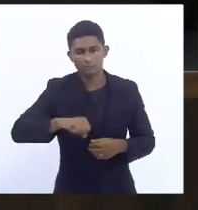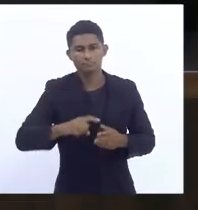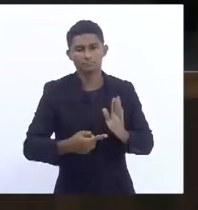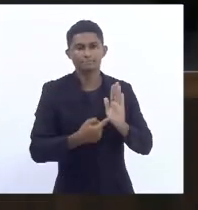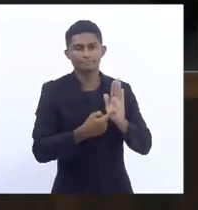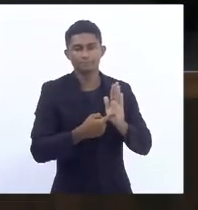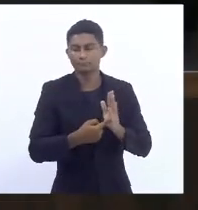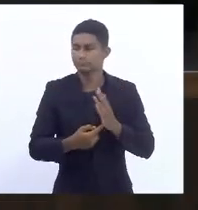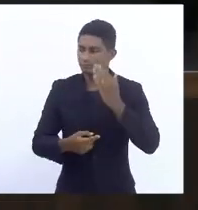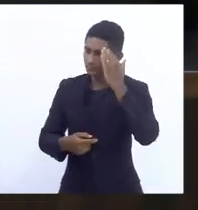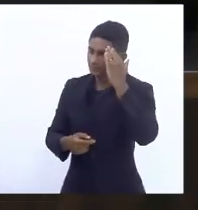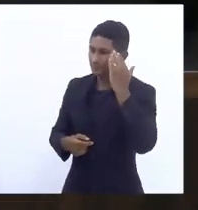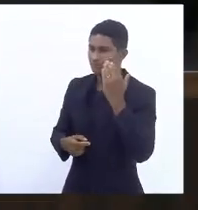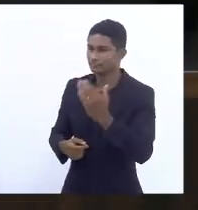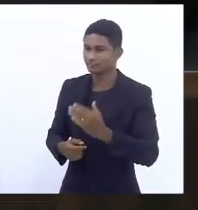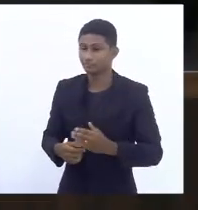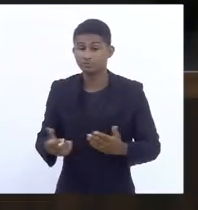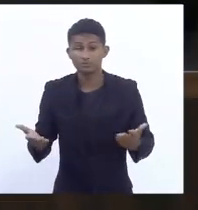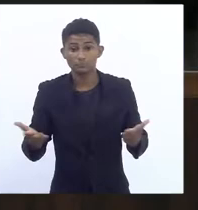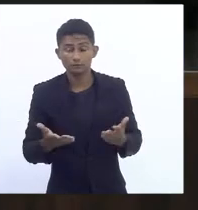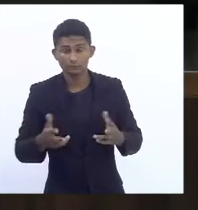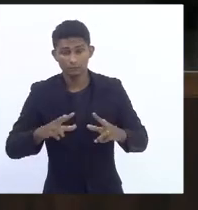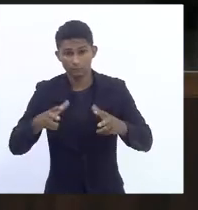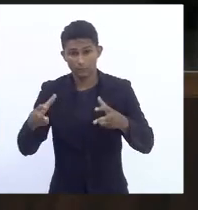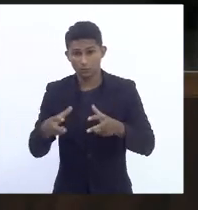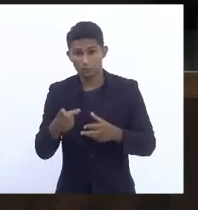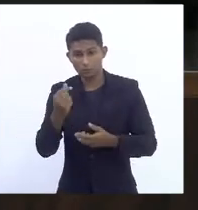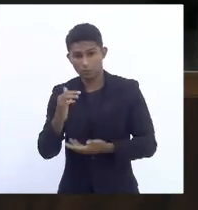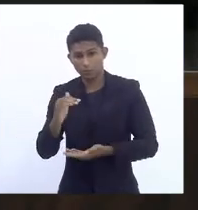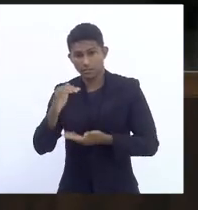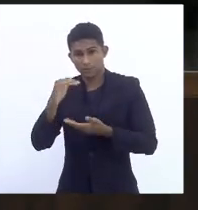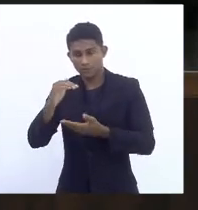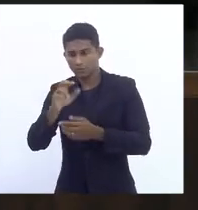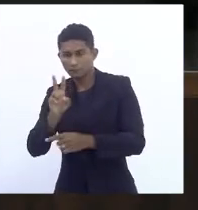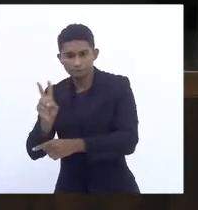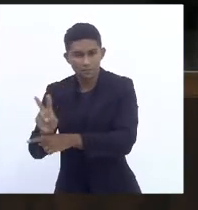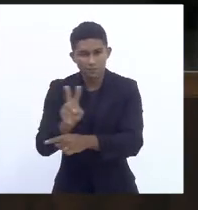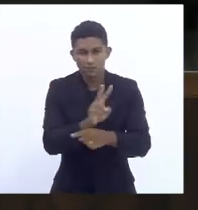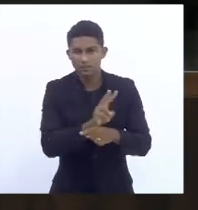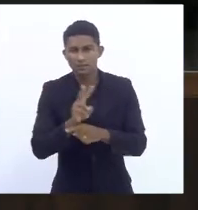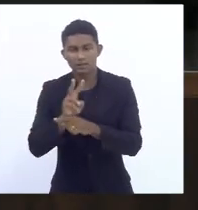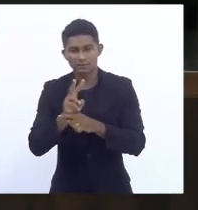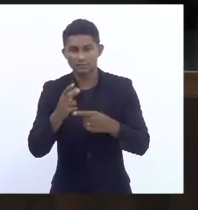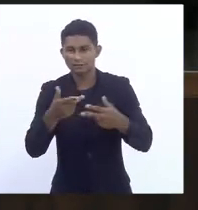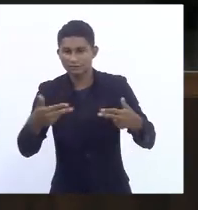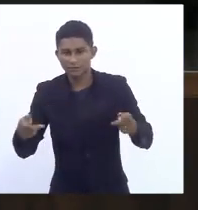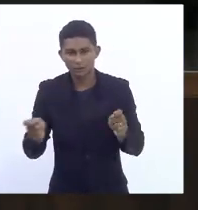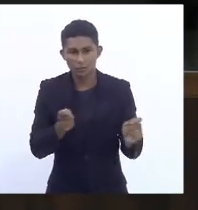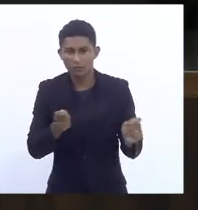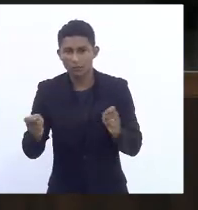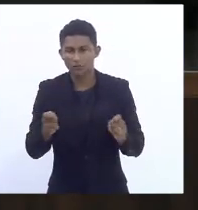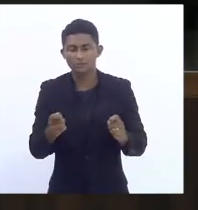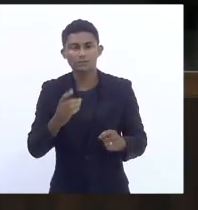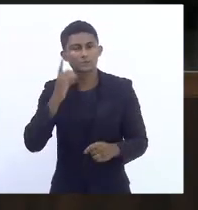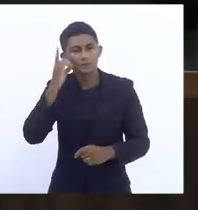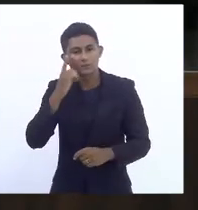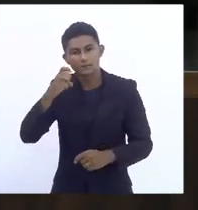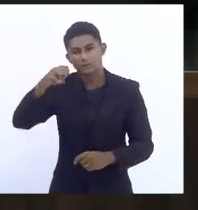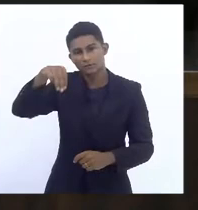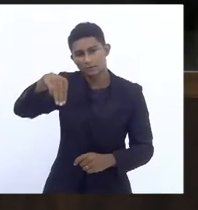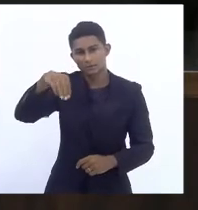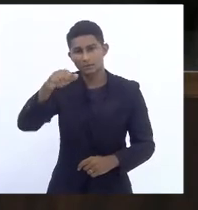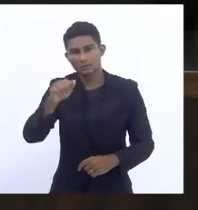Mônica. Para emitir parecer pela Comissão de Orçamento, Finanças, Fiscalização Financeira e Controle, deputado Márcio